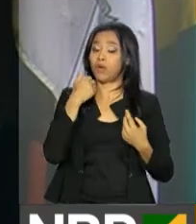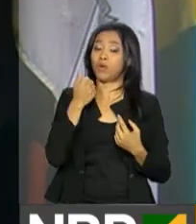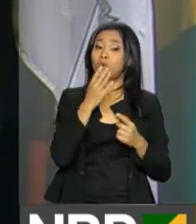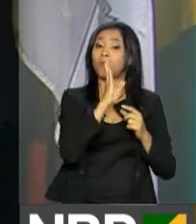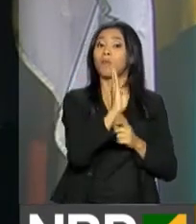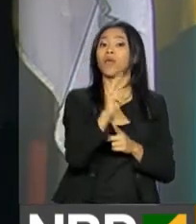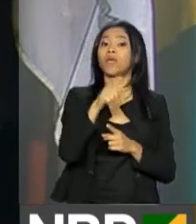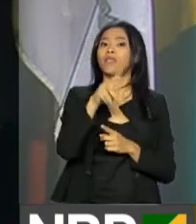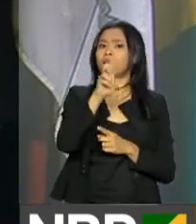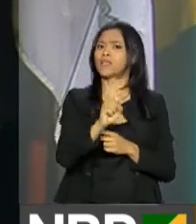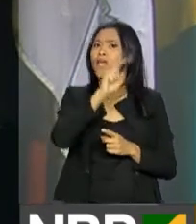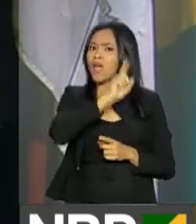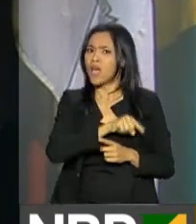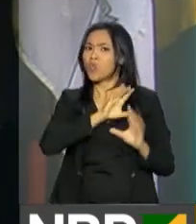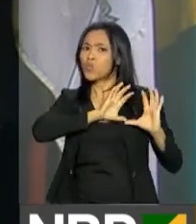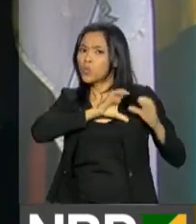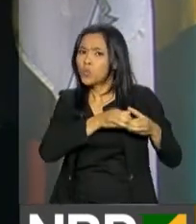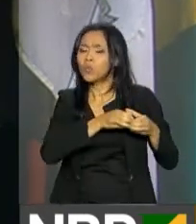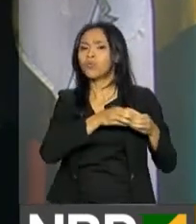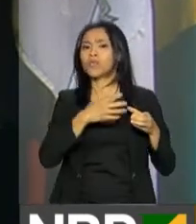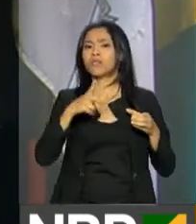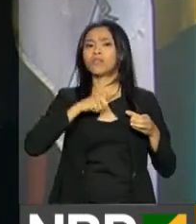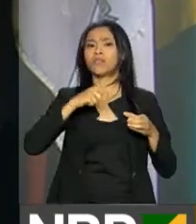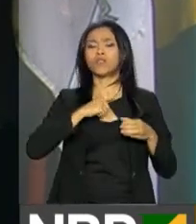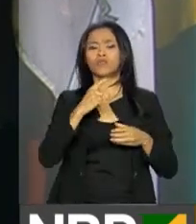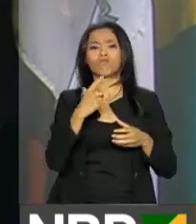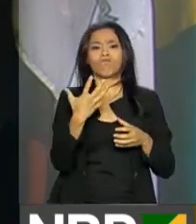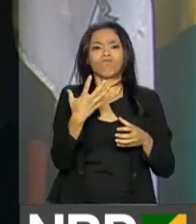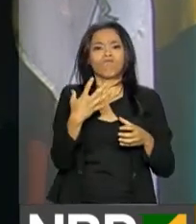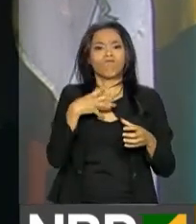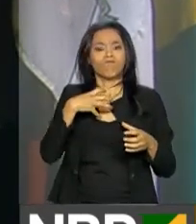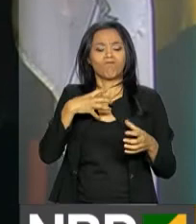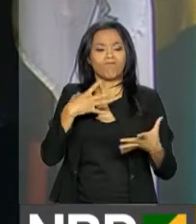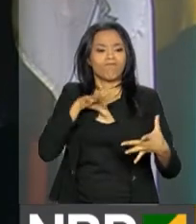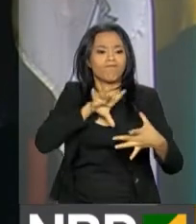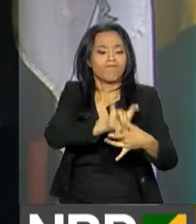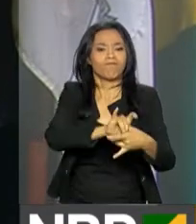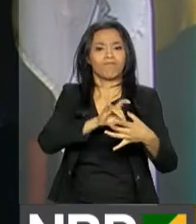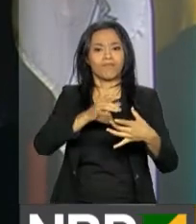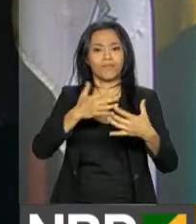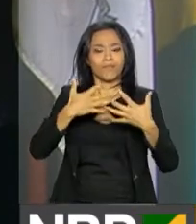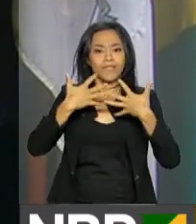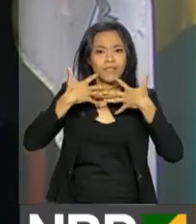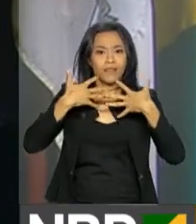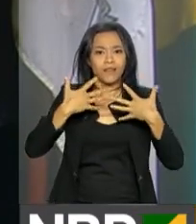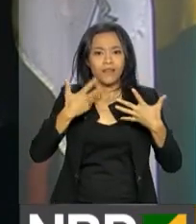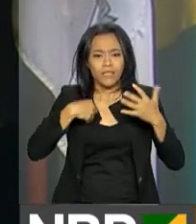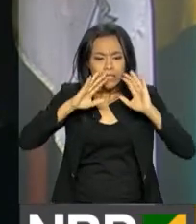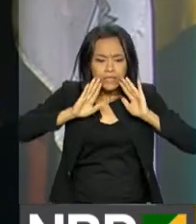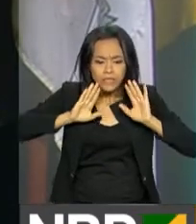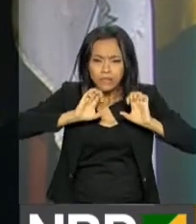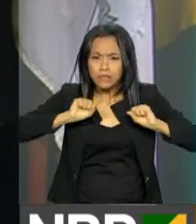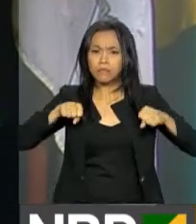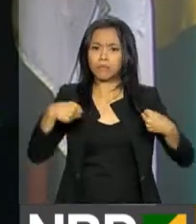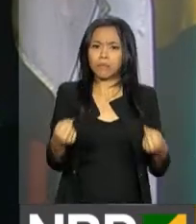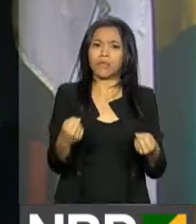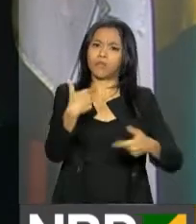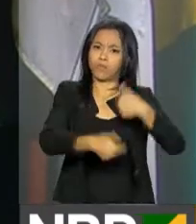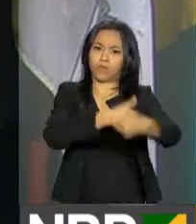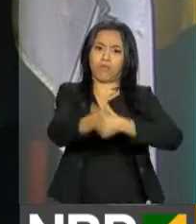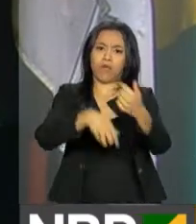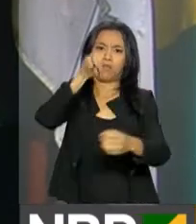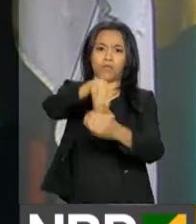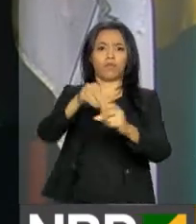vocacionado para a vida pública não é um corpo voltado para isto e hoje um corpo voltado não apenas para prestigiar